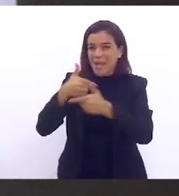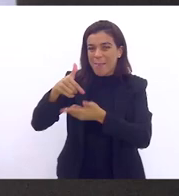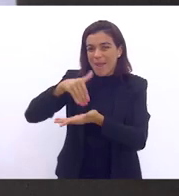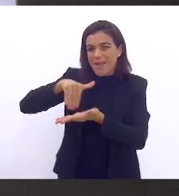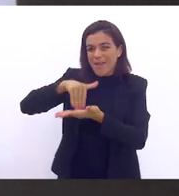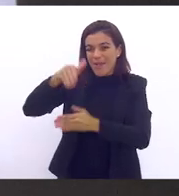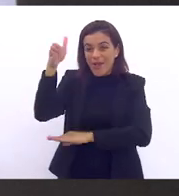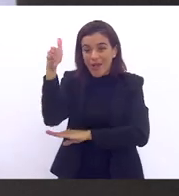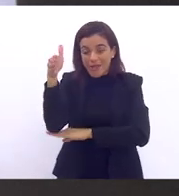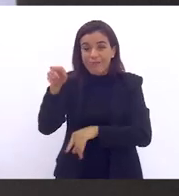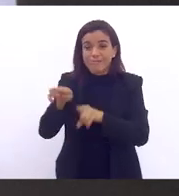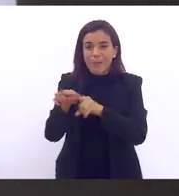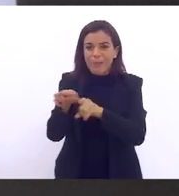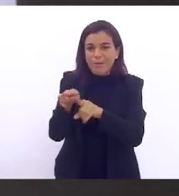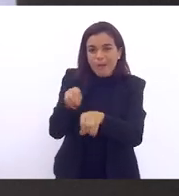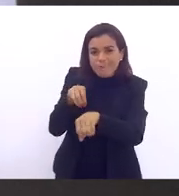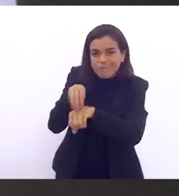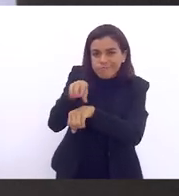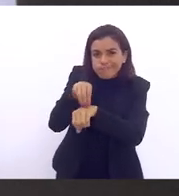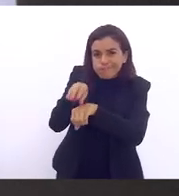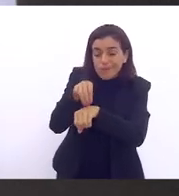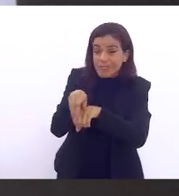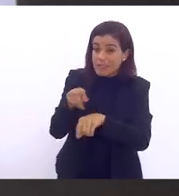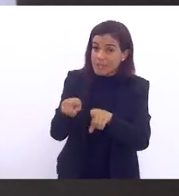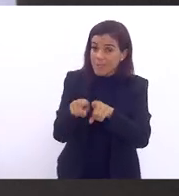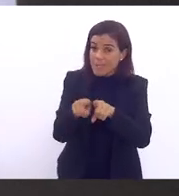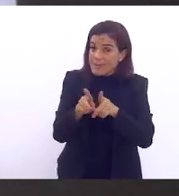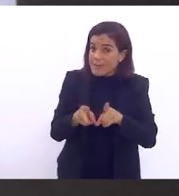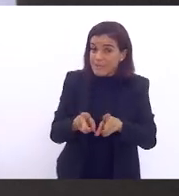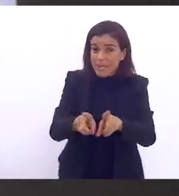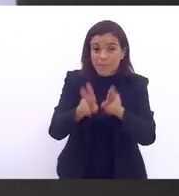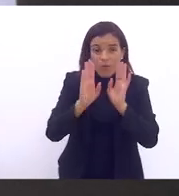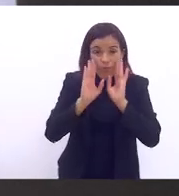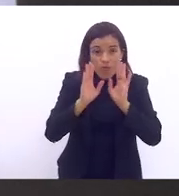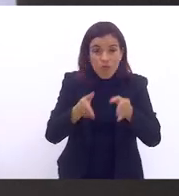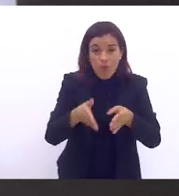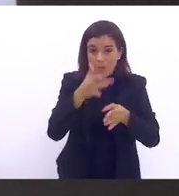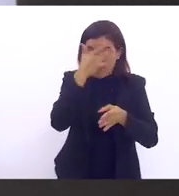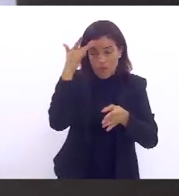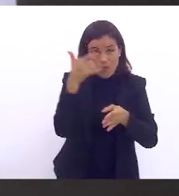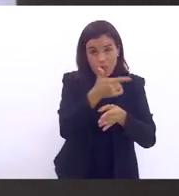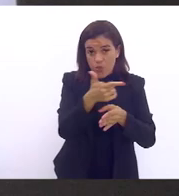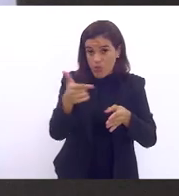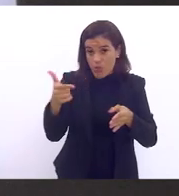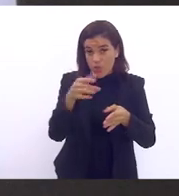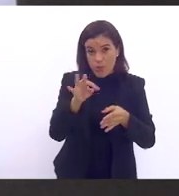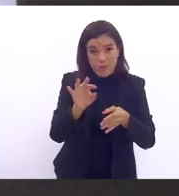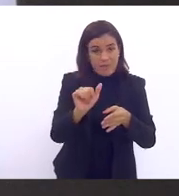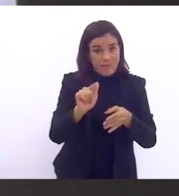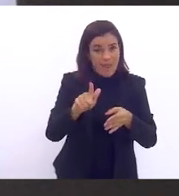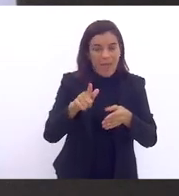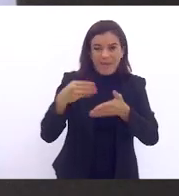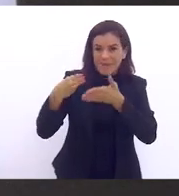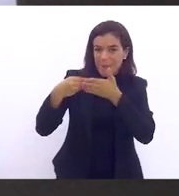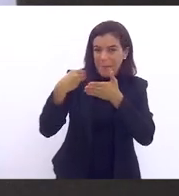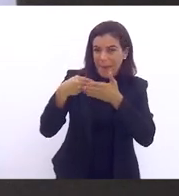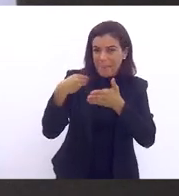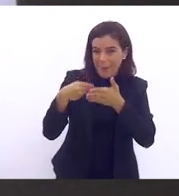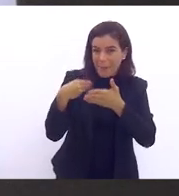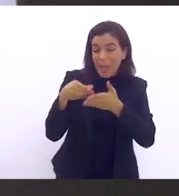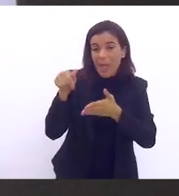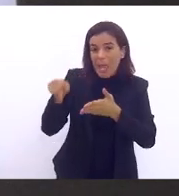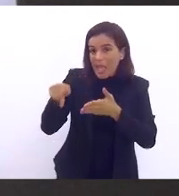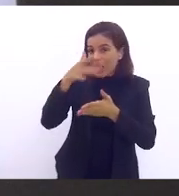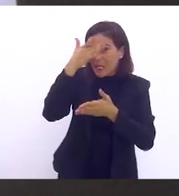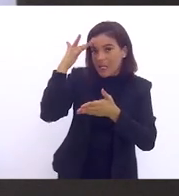clareza no funcionamento e no mecanismo e repito sempre com foco em quem não tem tag né porque essas pessoas é que precisam eh ter maior